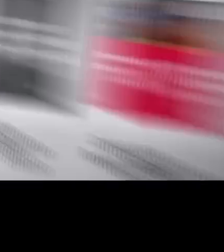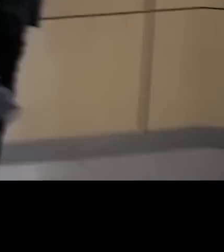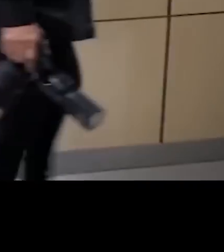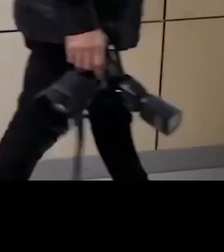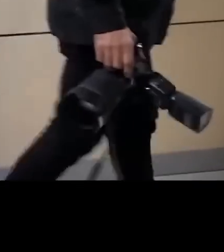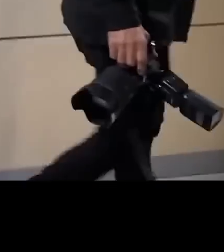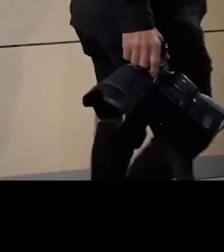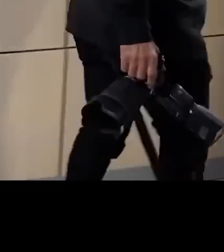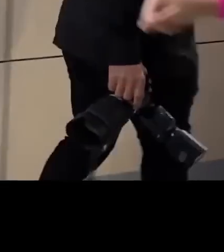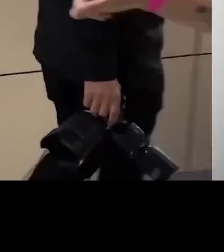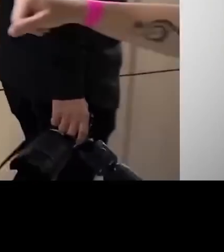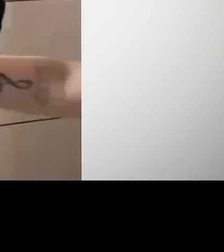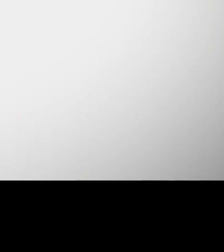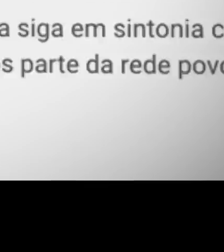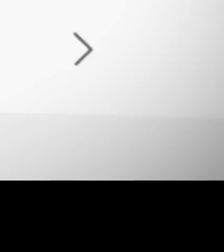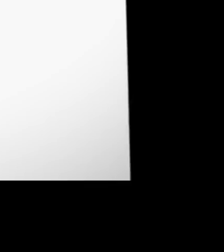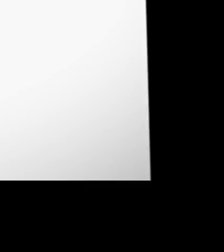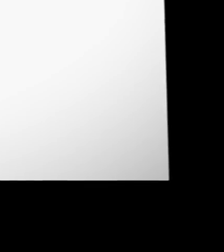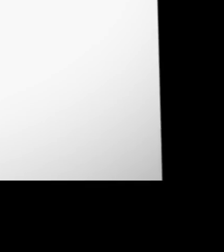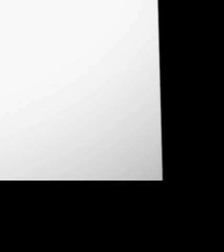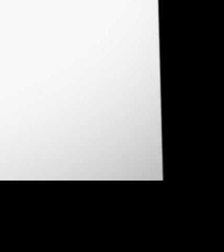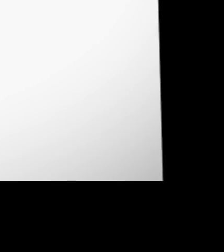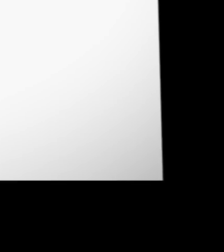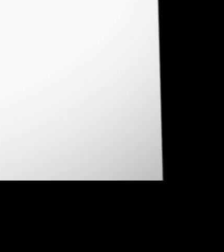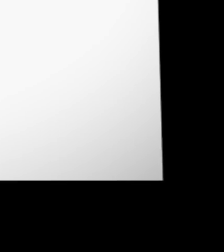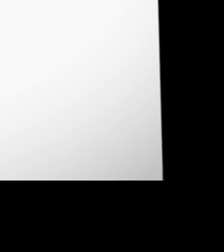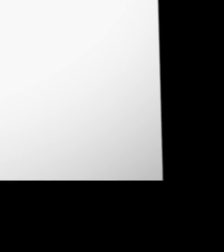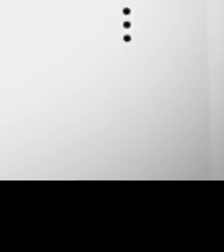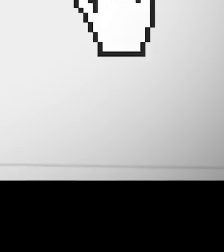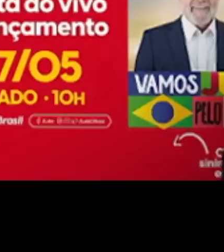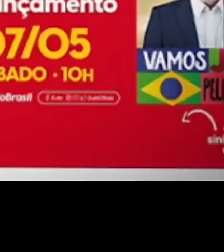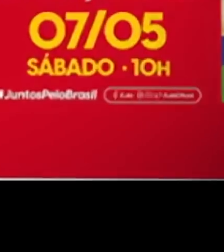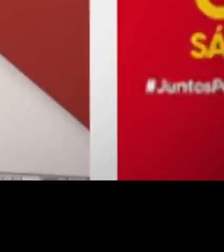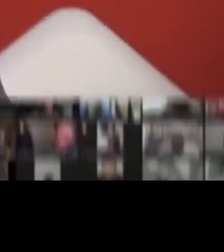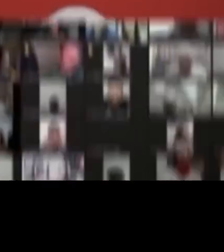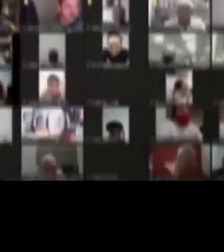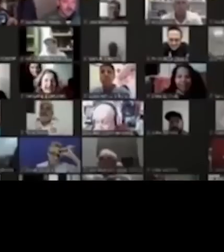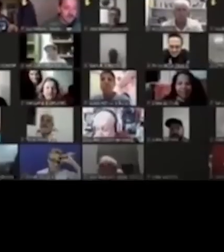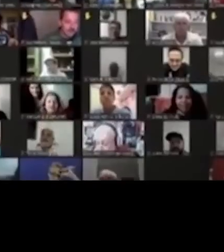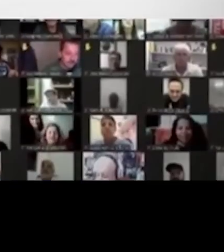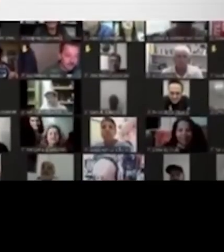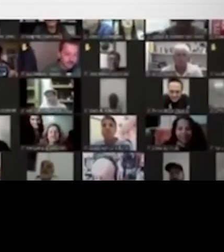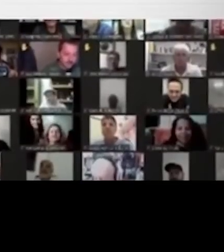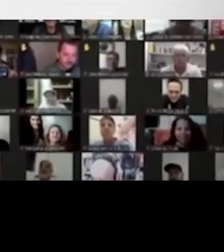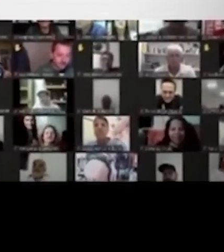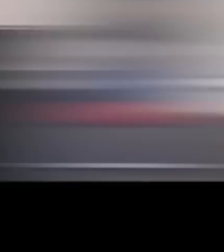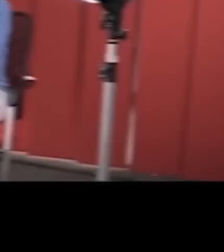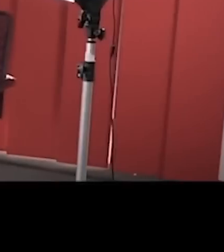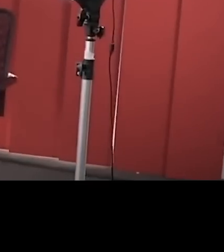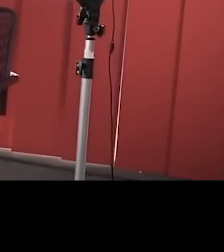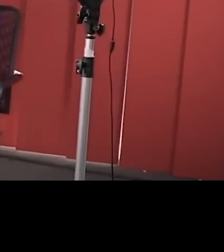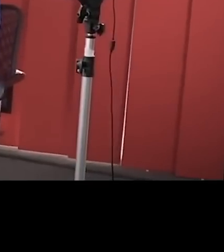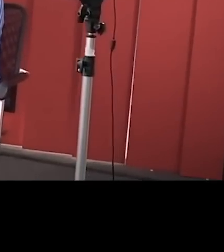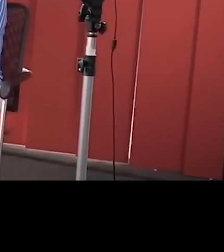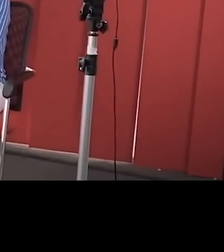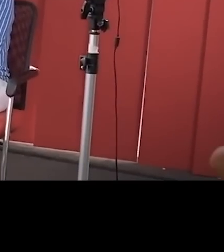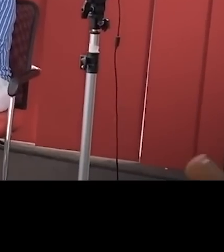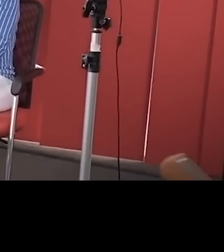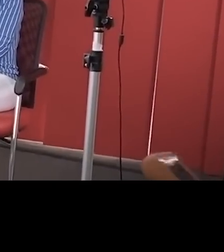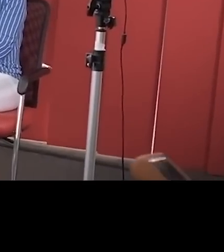gente. Para quem ainda não é, muito prazer. Fazemos parte da Rede Povo de Comunicação do PT.